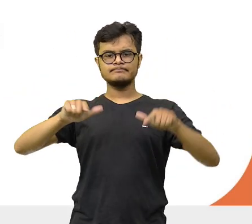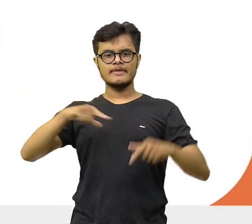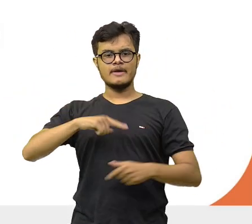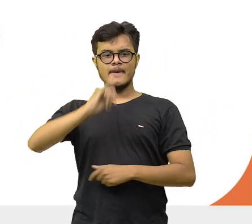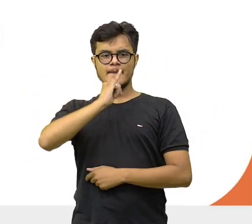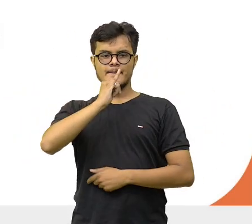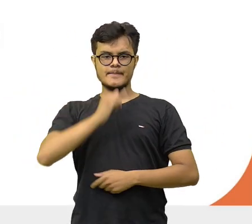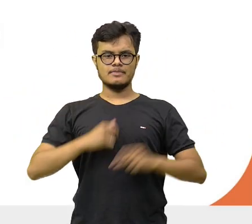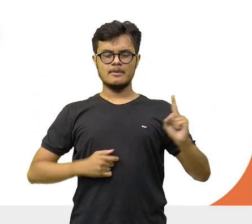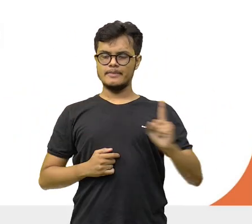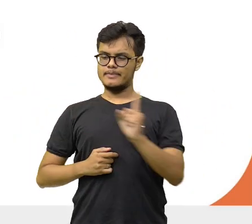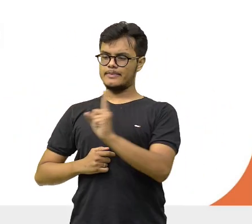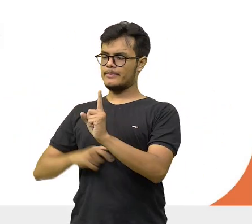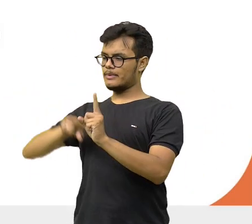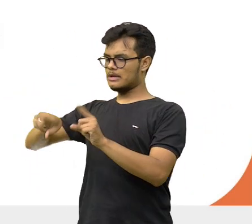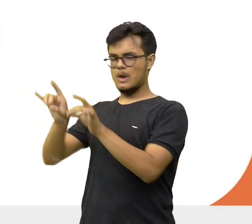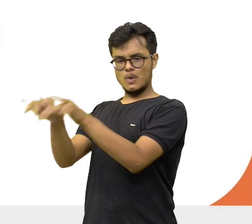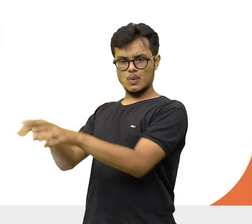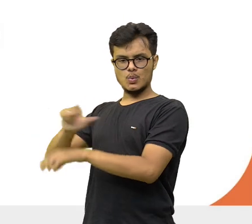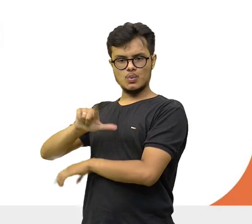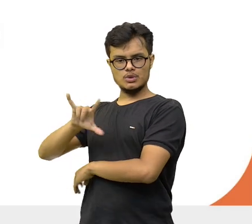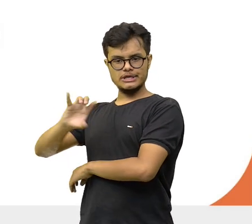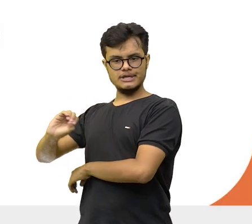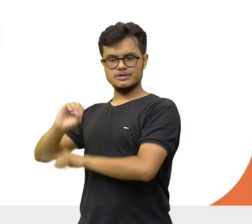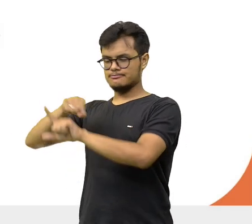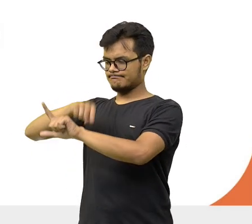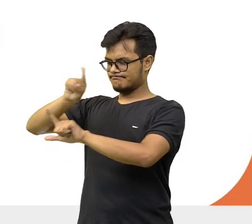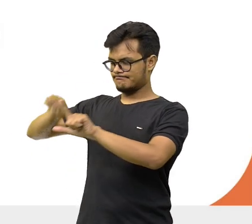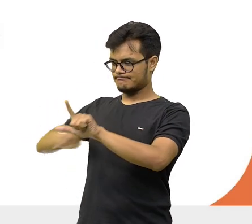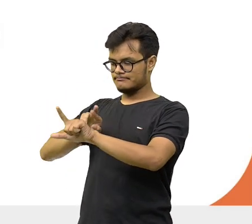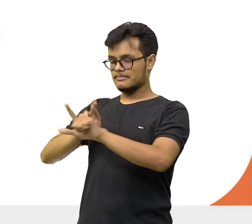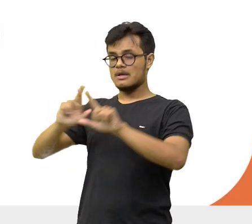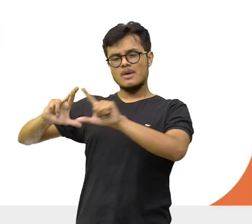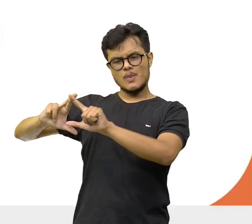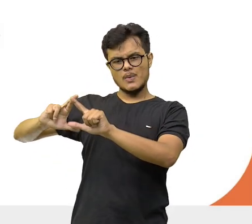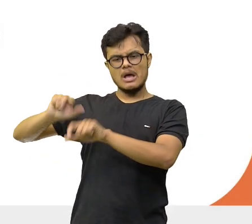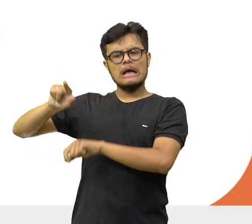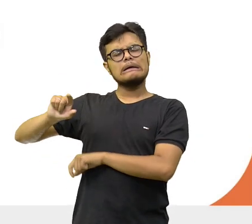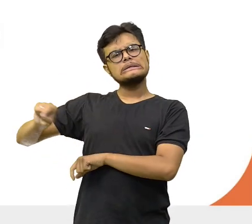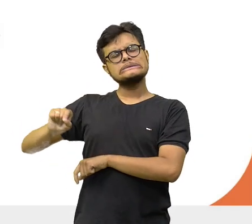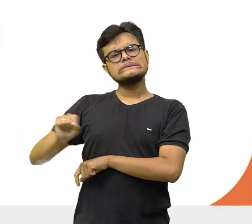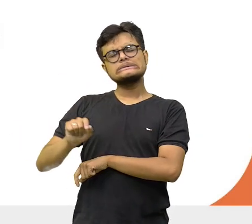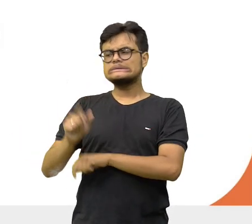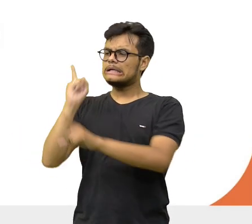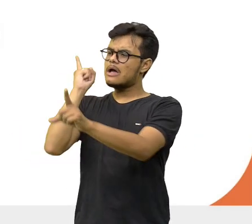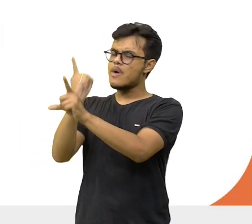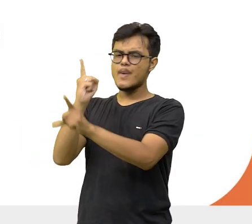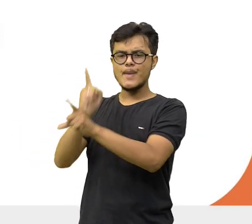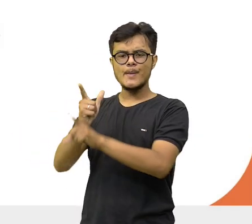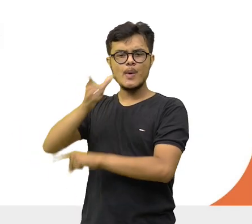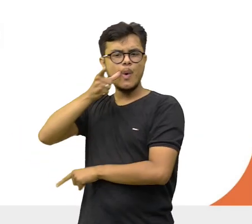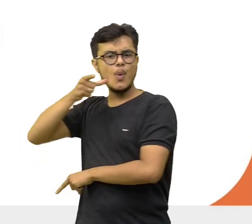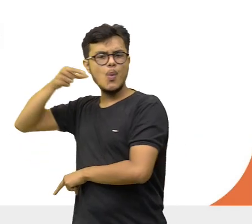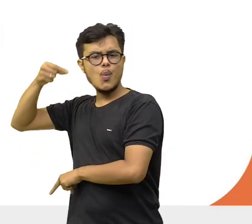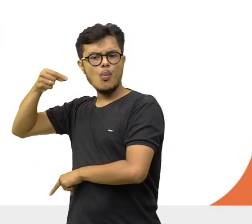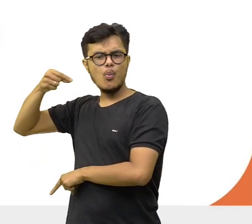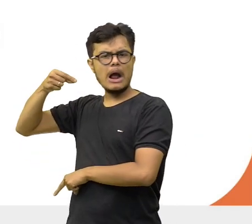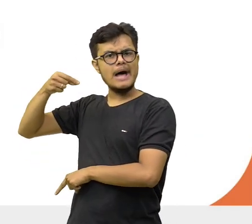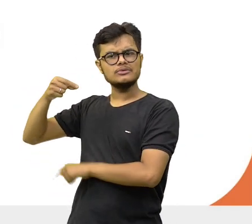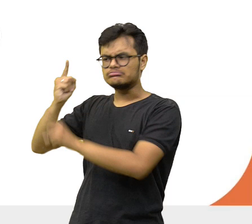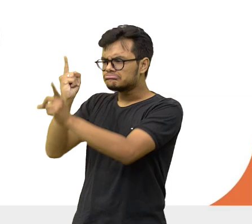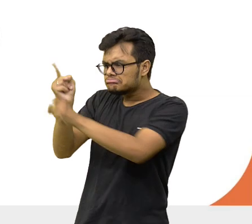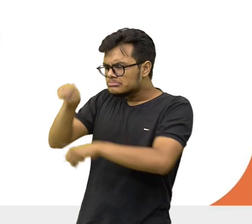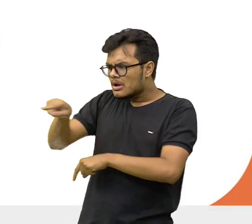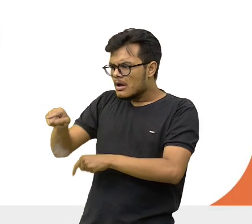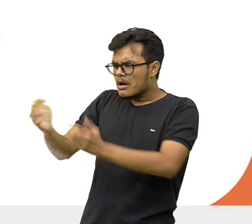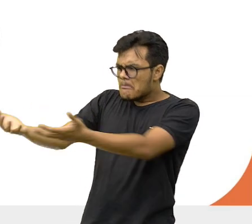deixar o lixo no local de coleta. No retorno, encontrou sua gata, que passara a noite nos telhados da vizinhança. Pegou-a no